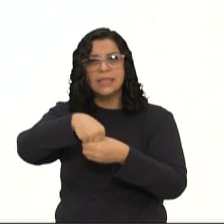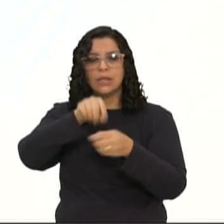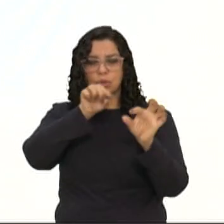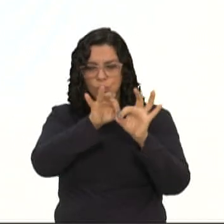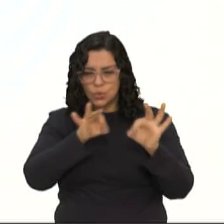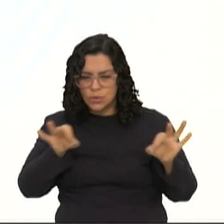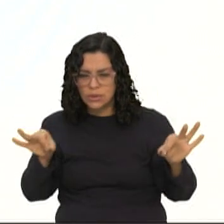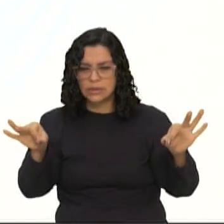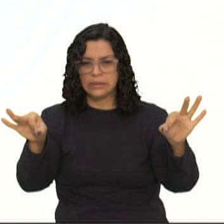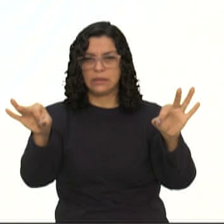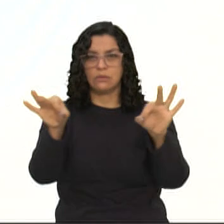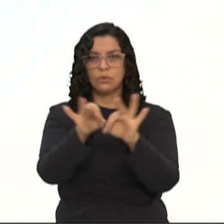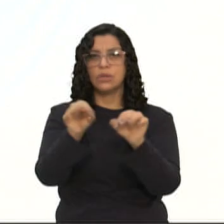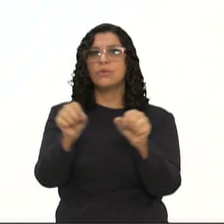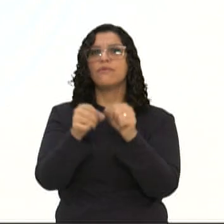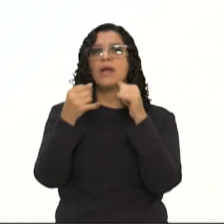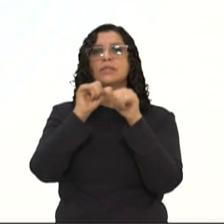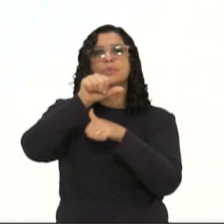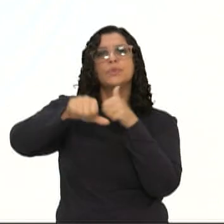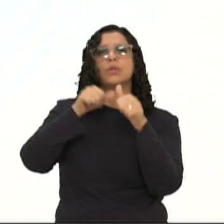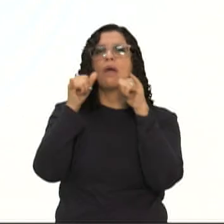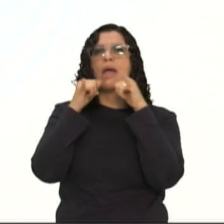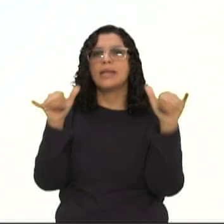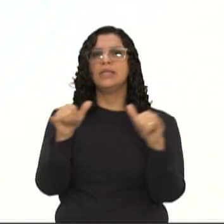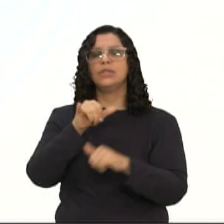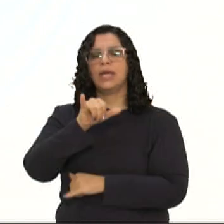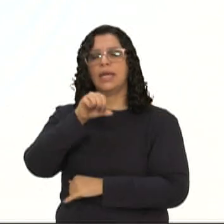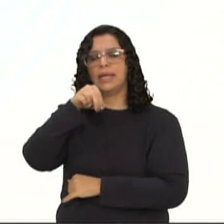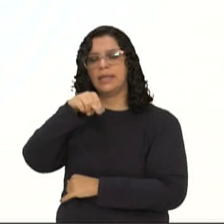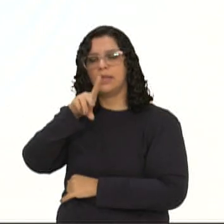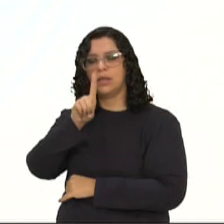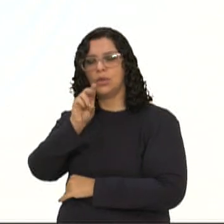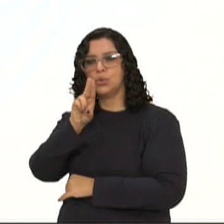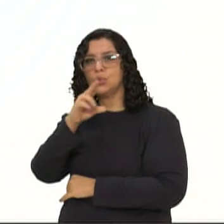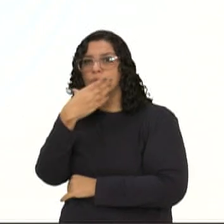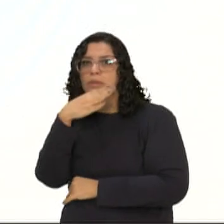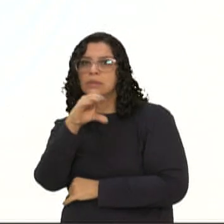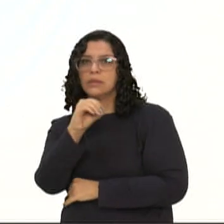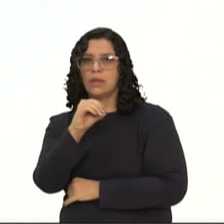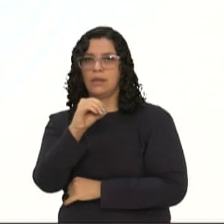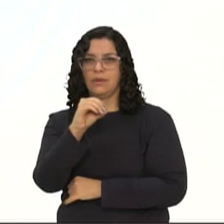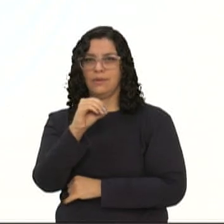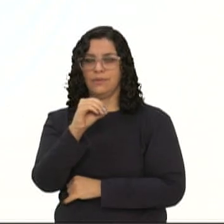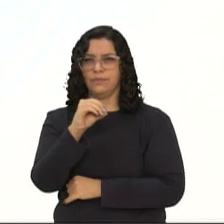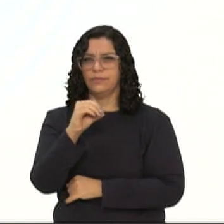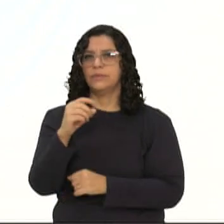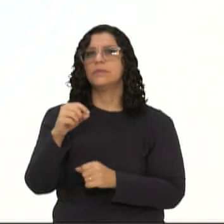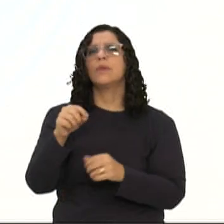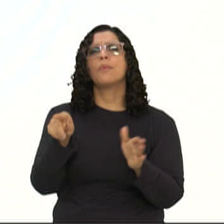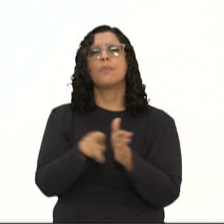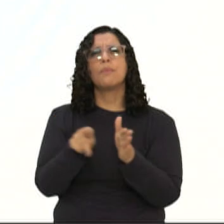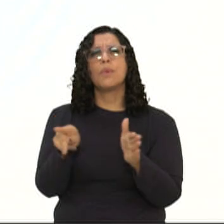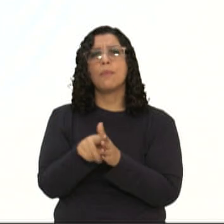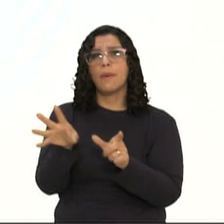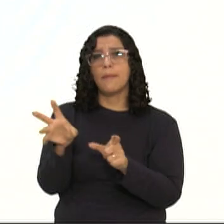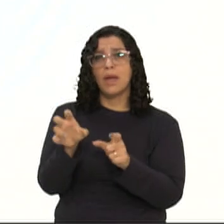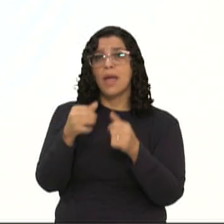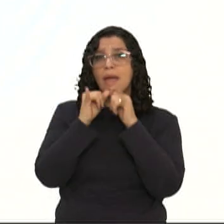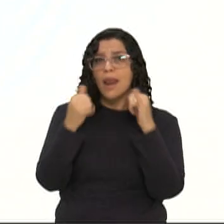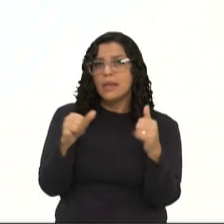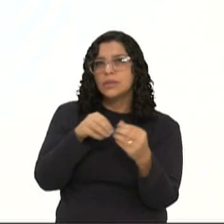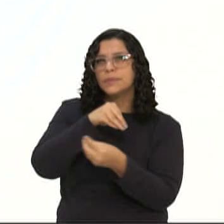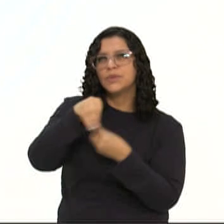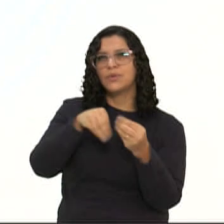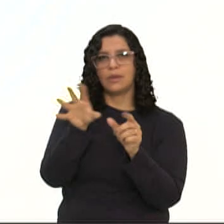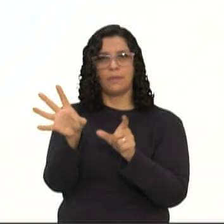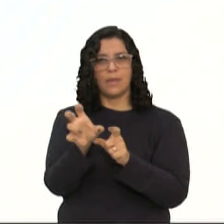chamada indução eletromagnética. Ali nos motores acontece esse fenômeno da indução